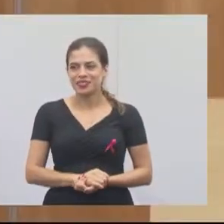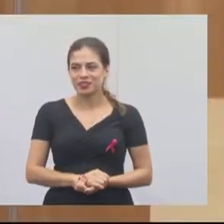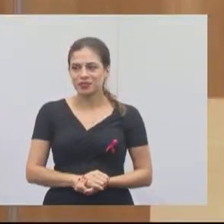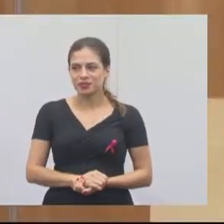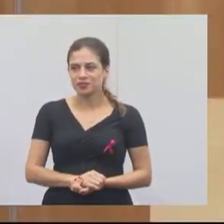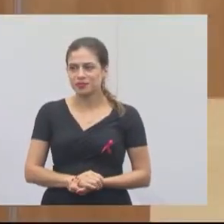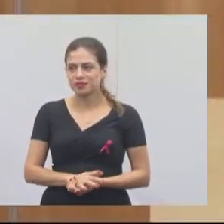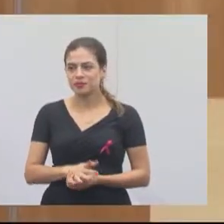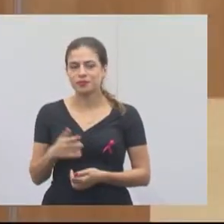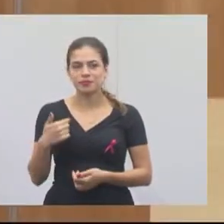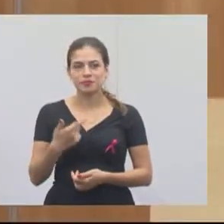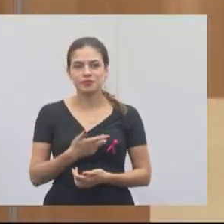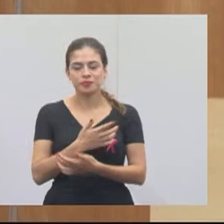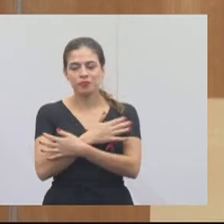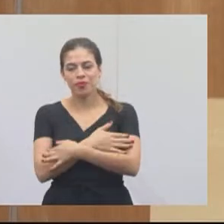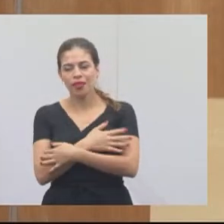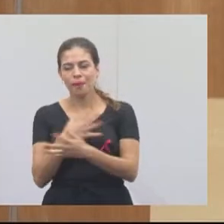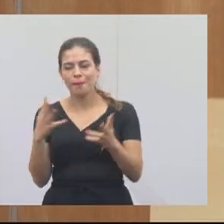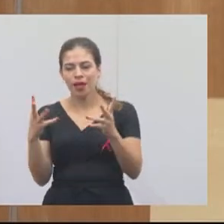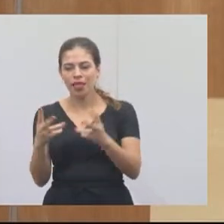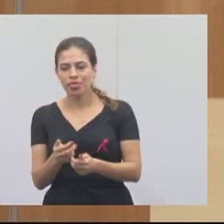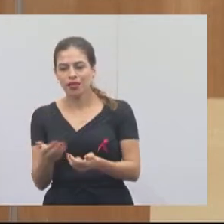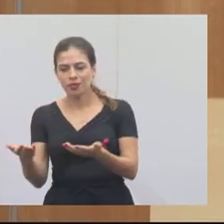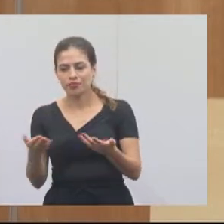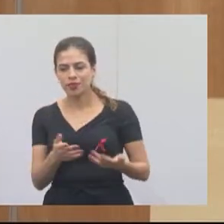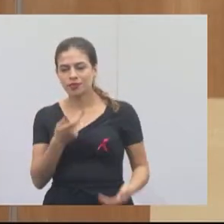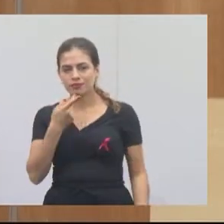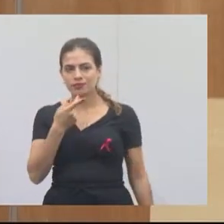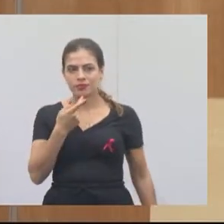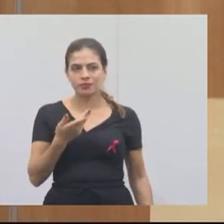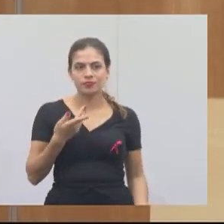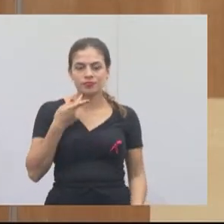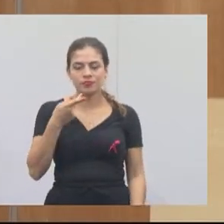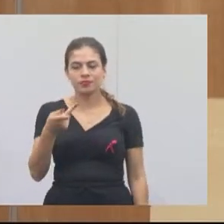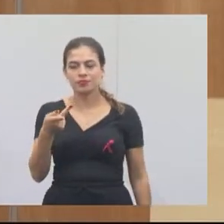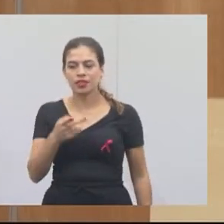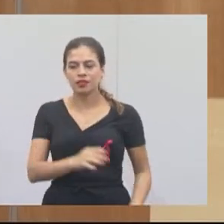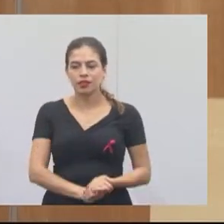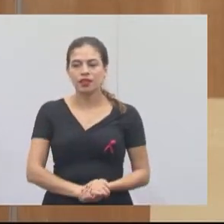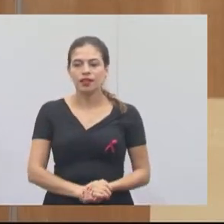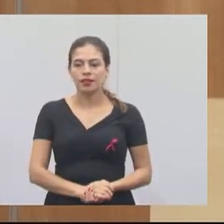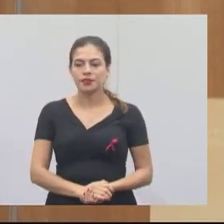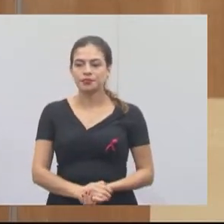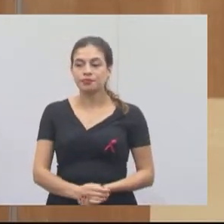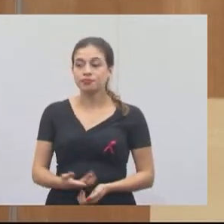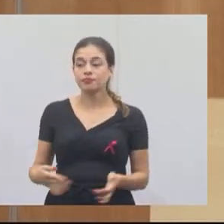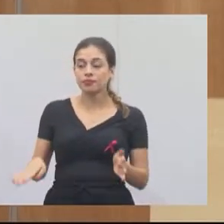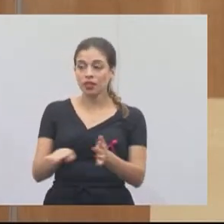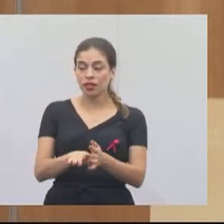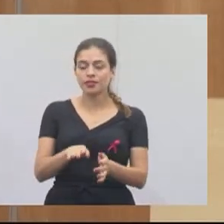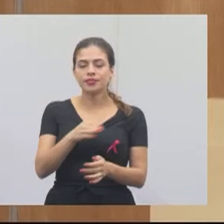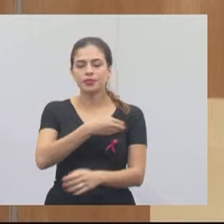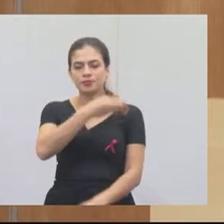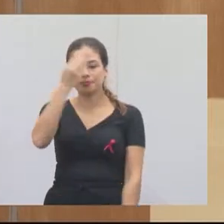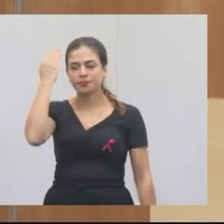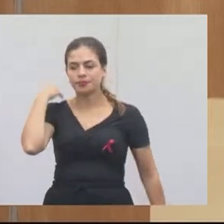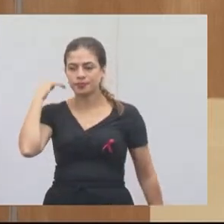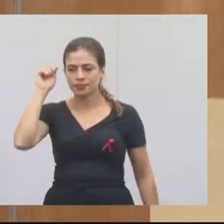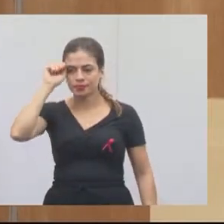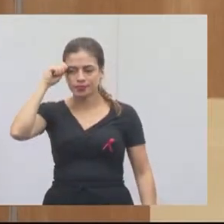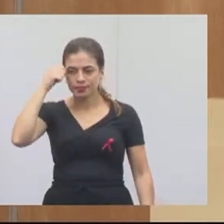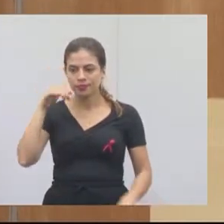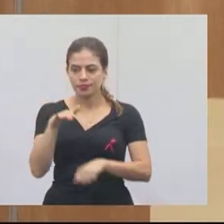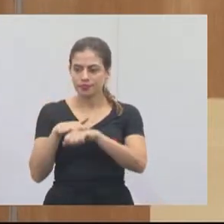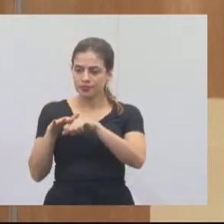Hernani Barreto, por abrilhantar esse momento dessa fala. E o vereador foi até Aparecida, né? Até conversei